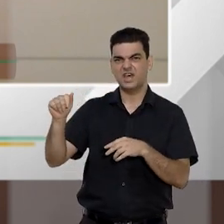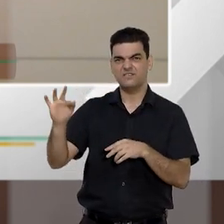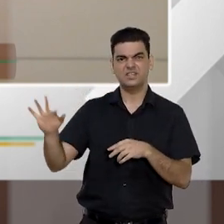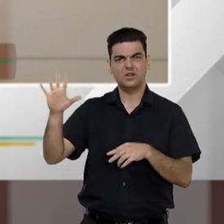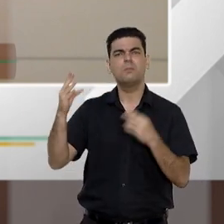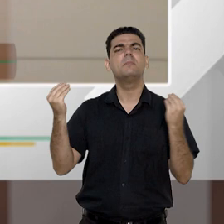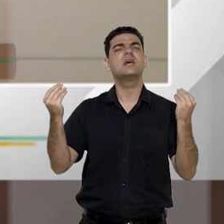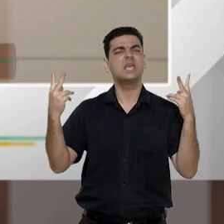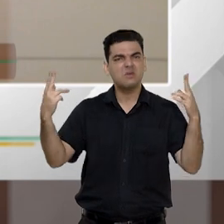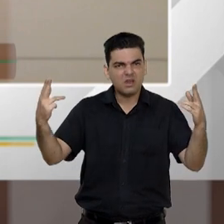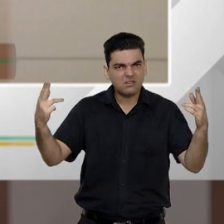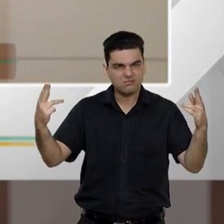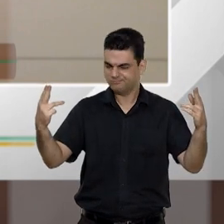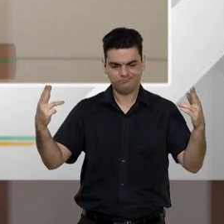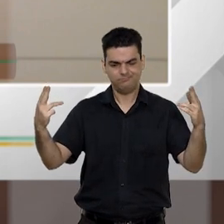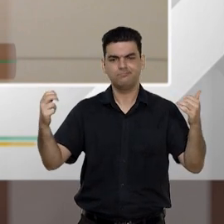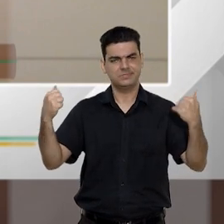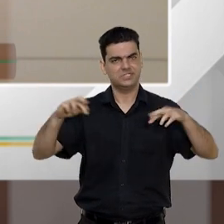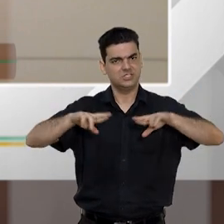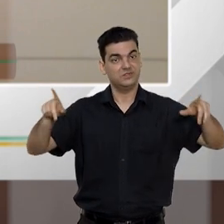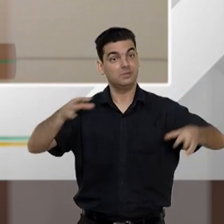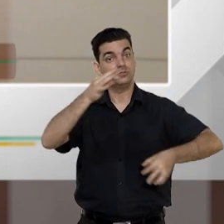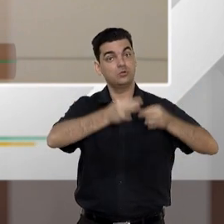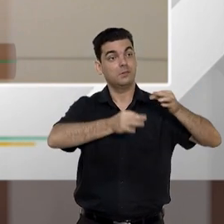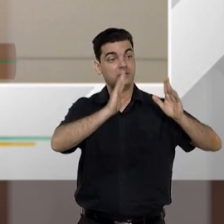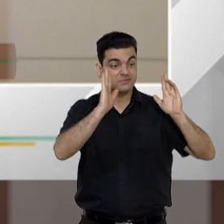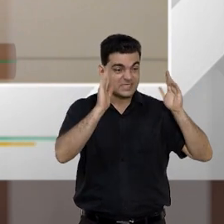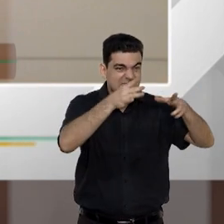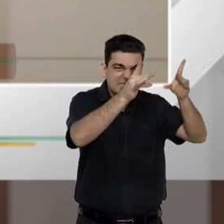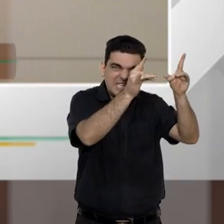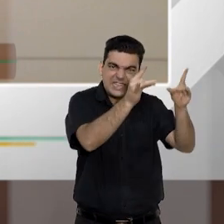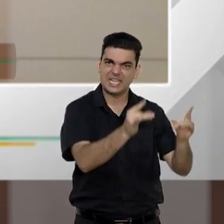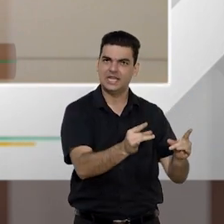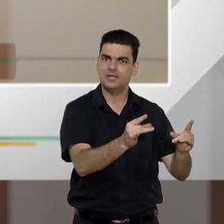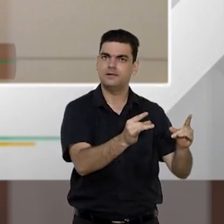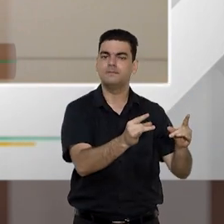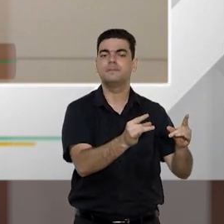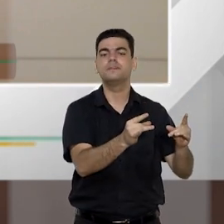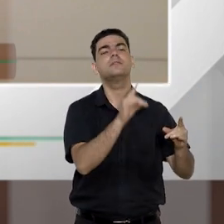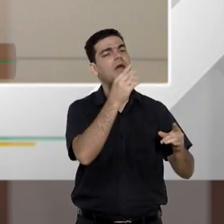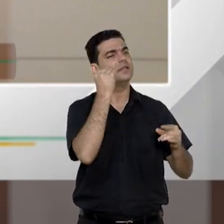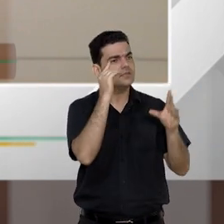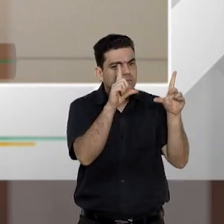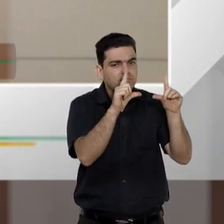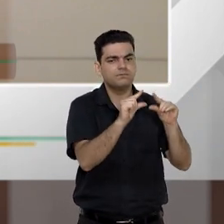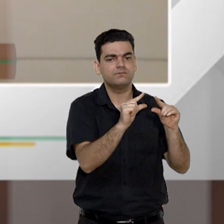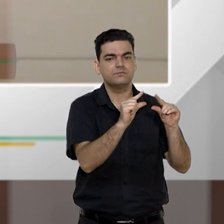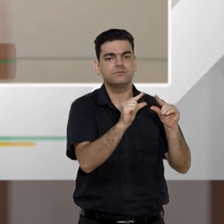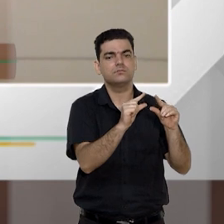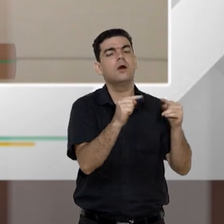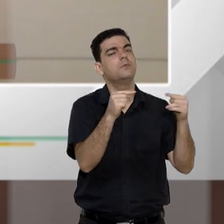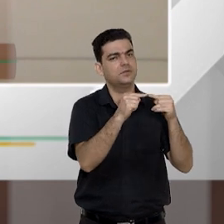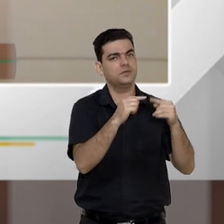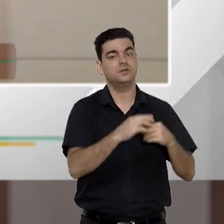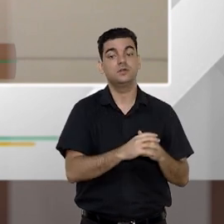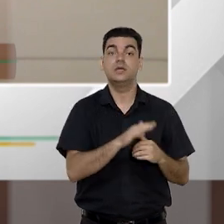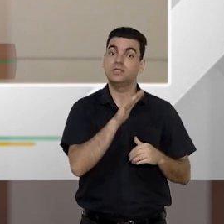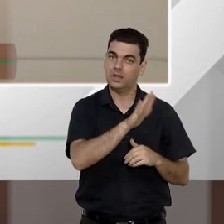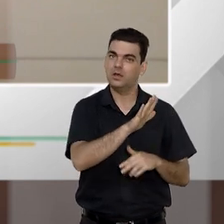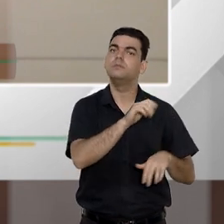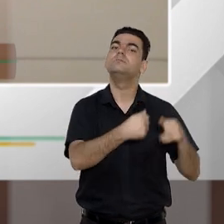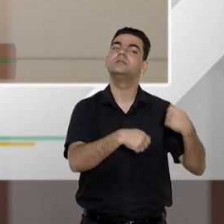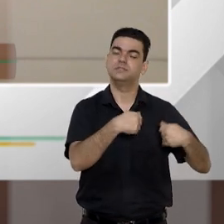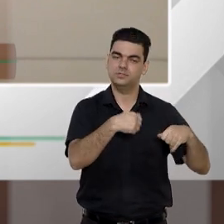uma vara federal, não faz nenhum sentido manter essa estrutura. Então, simplesmente, melhor acabar, então fica tudo vara